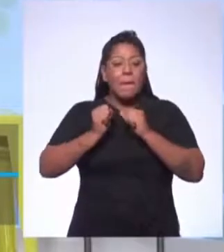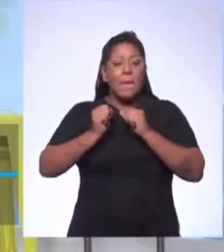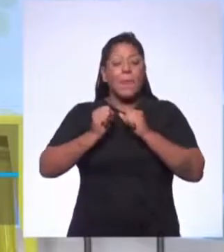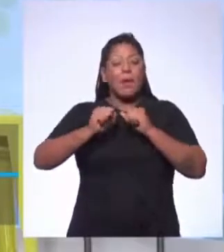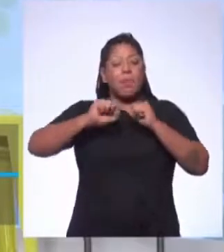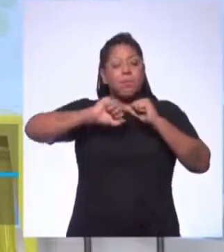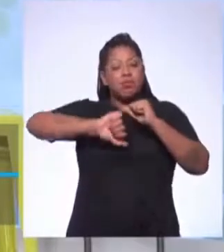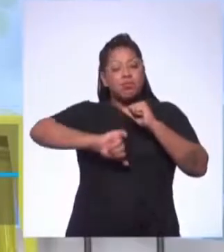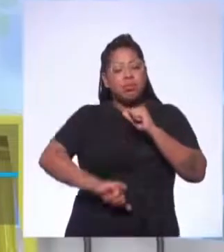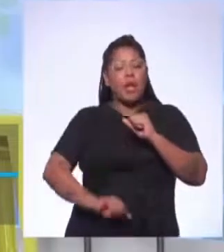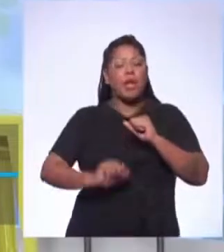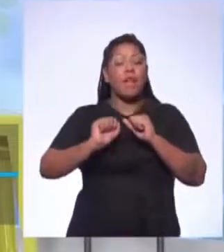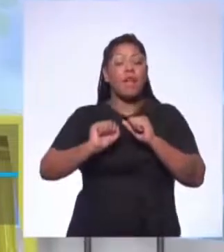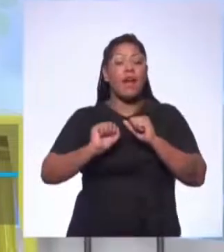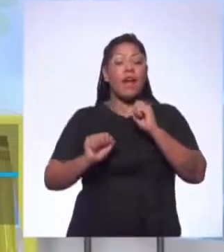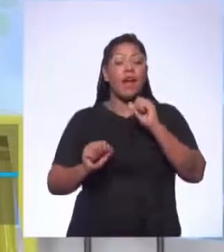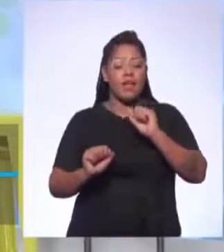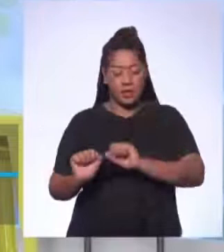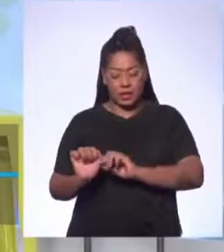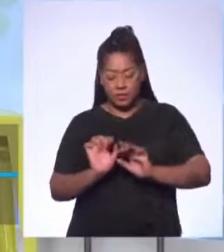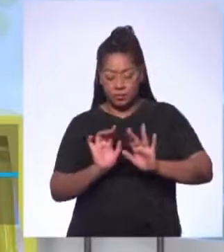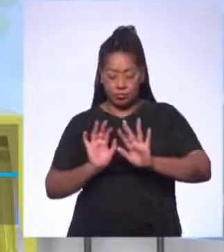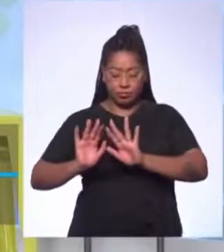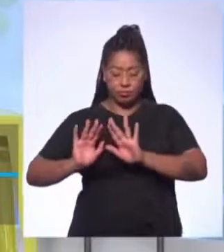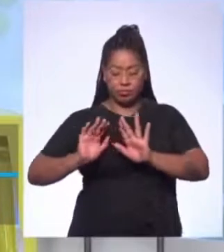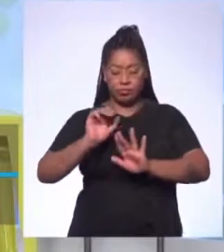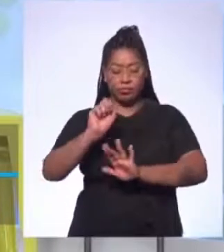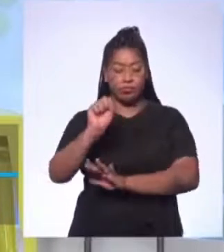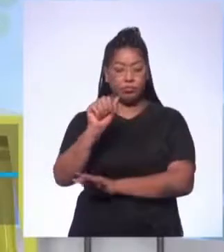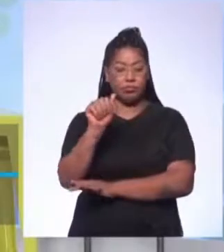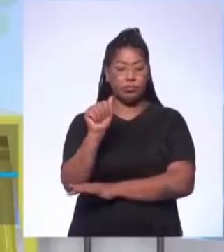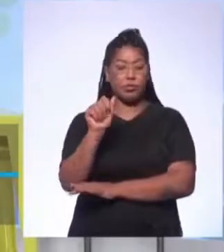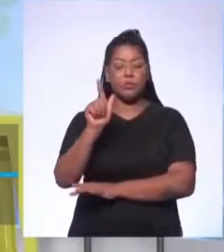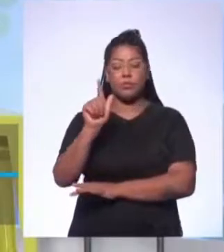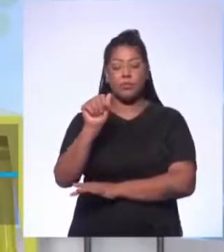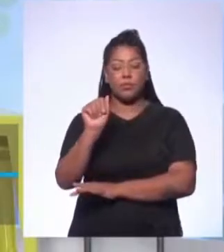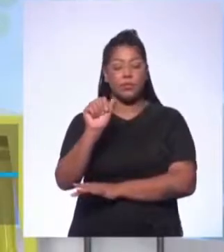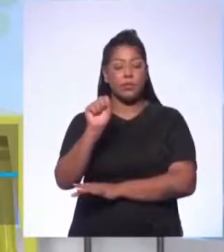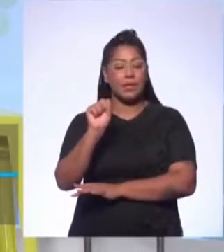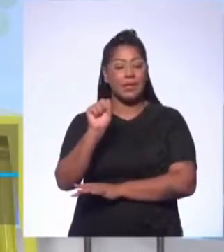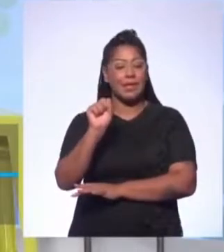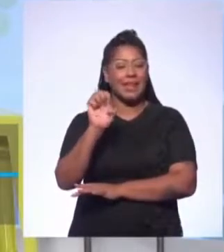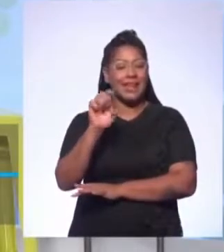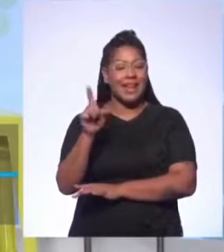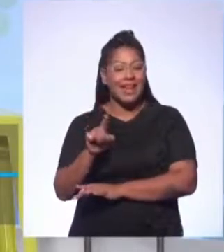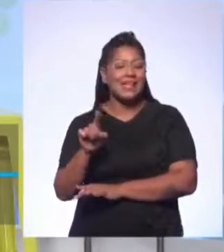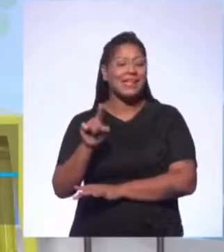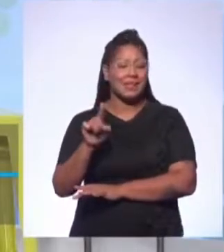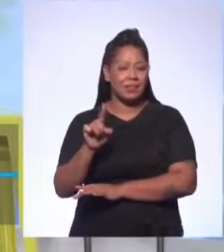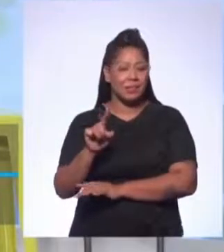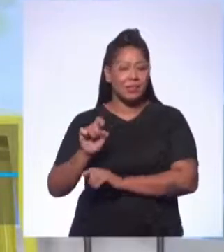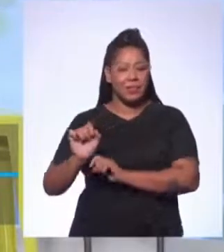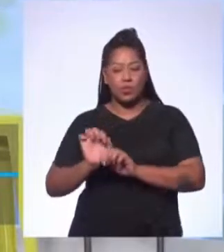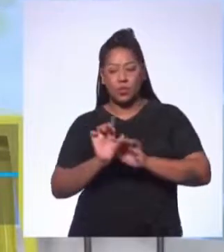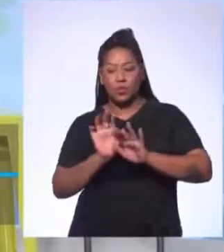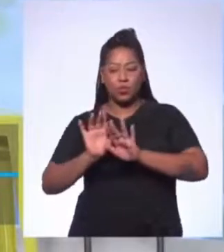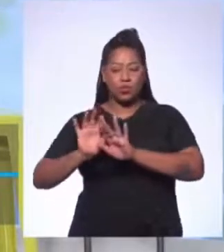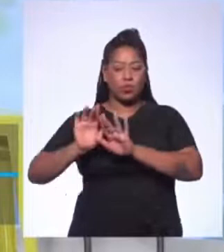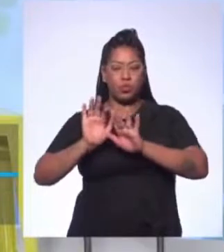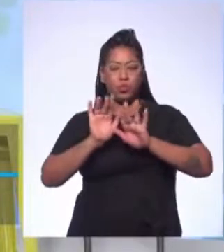gás metano, que eles acabam poluindo pela grande quantidade de gado existente no país, eles acabam